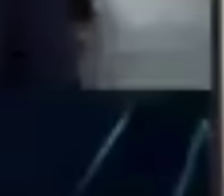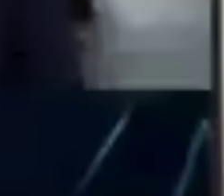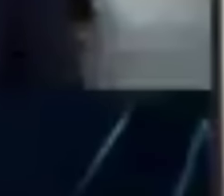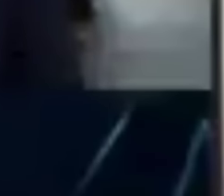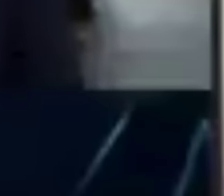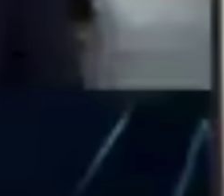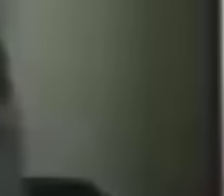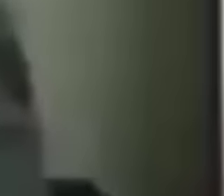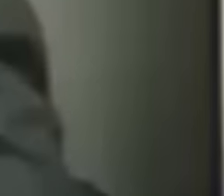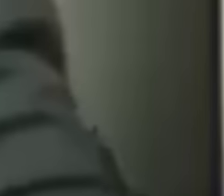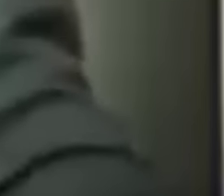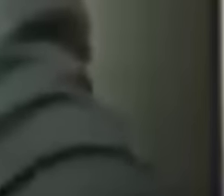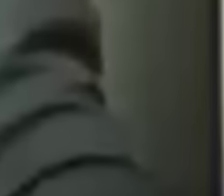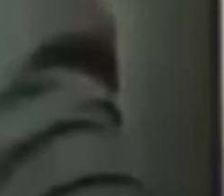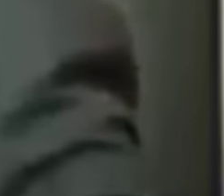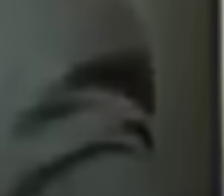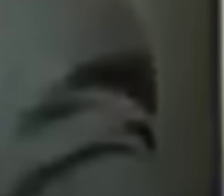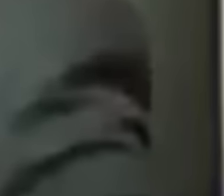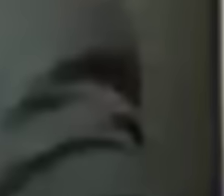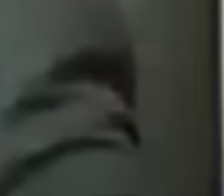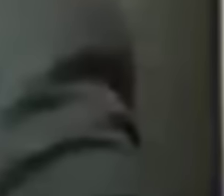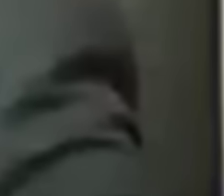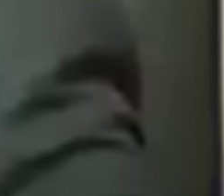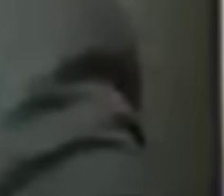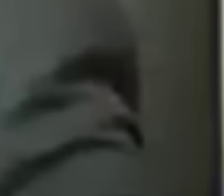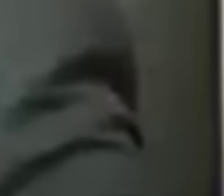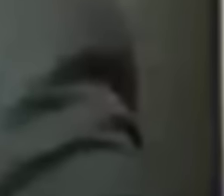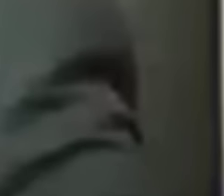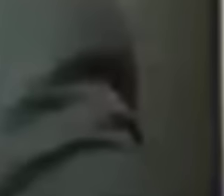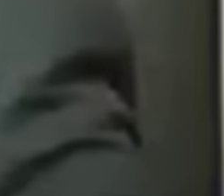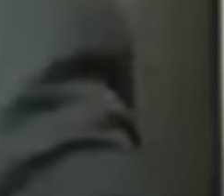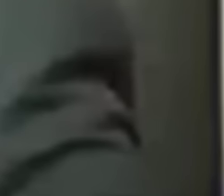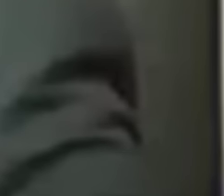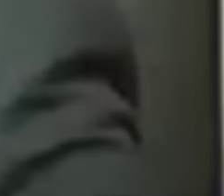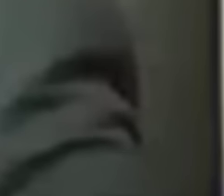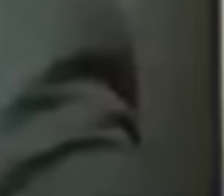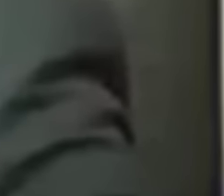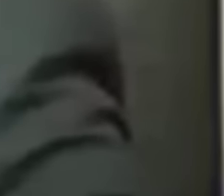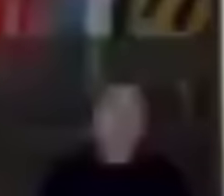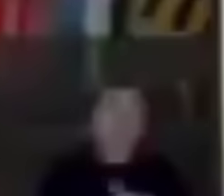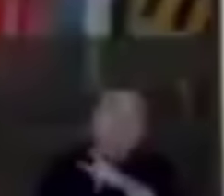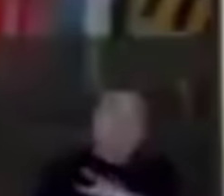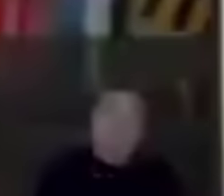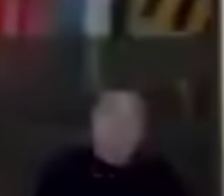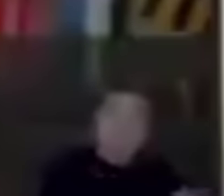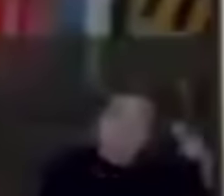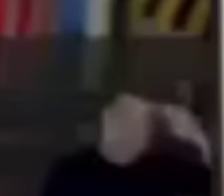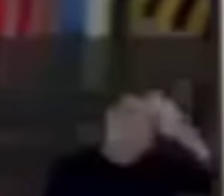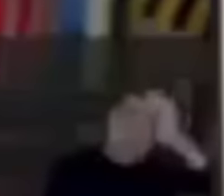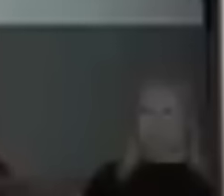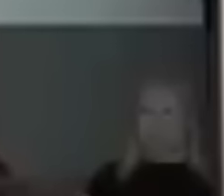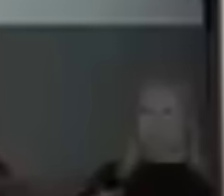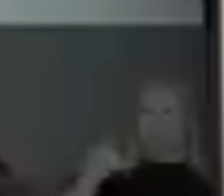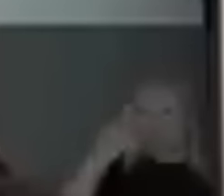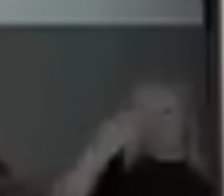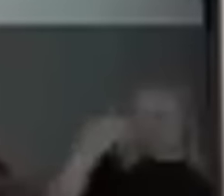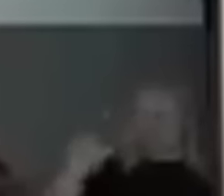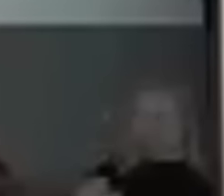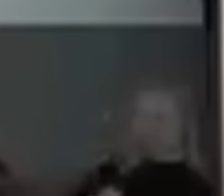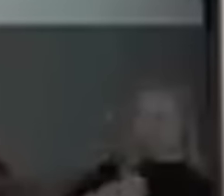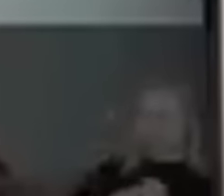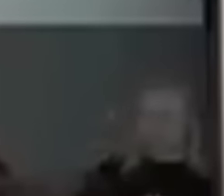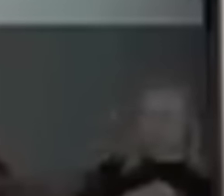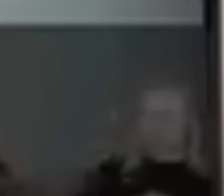Bolsonaro. Eu não vou dizer que ele é bobão para não ofender a liturgia do presidente. Tem uma figura grotesca. Uma